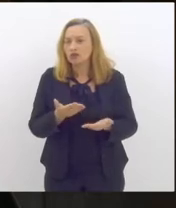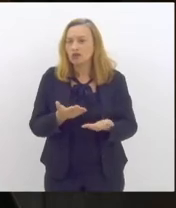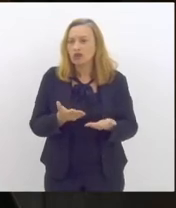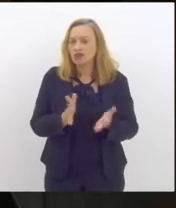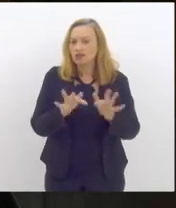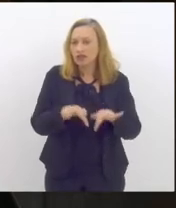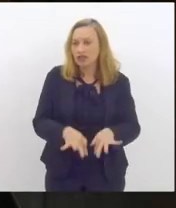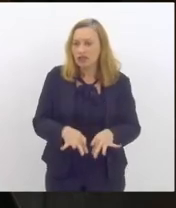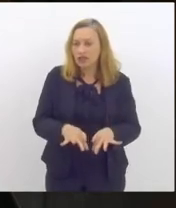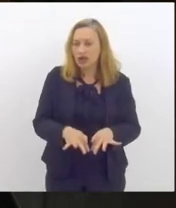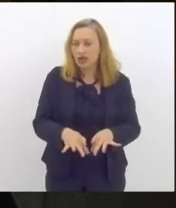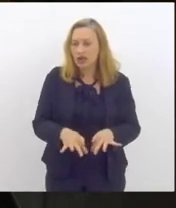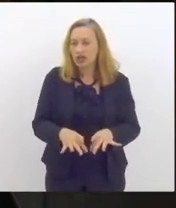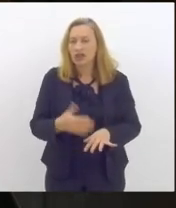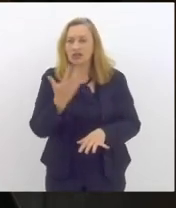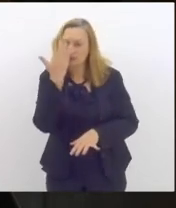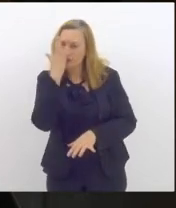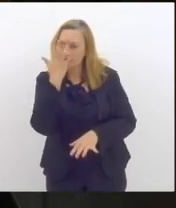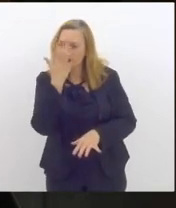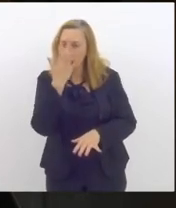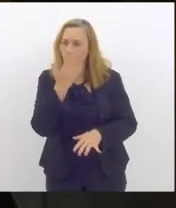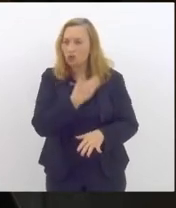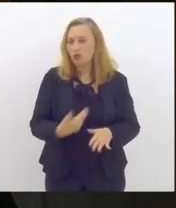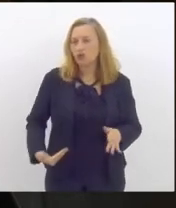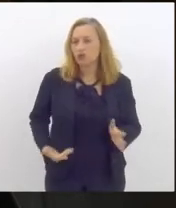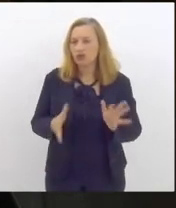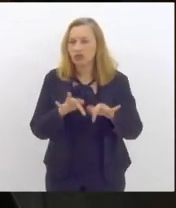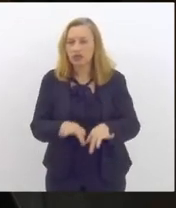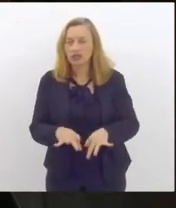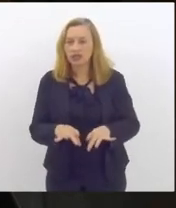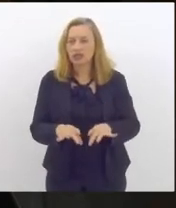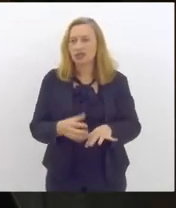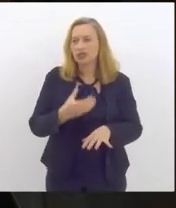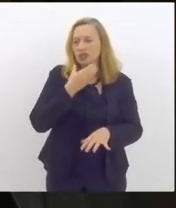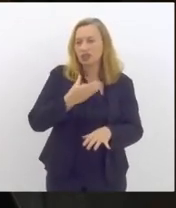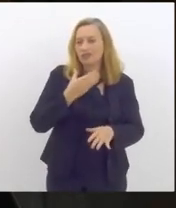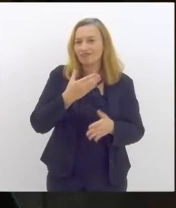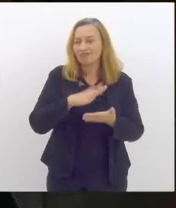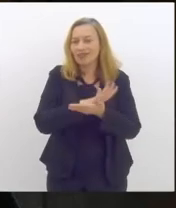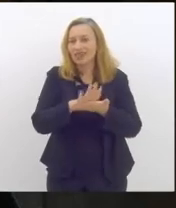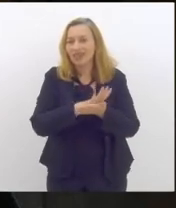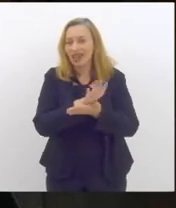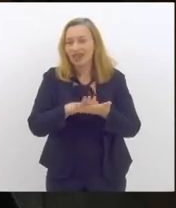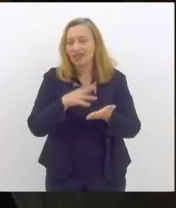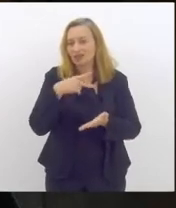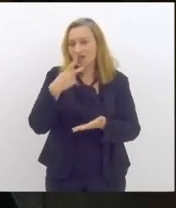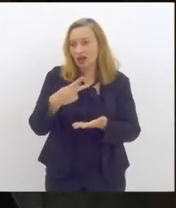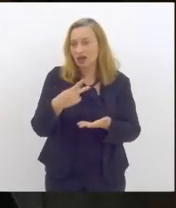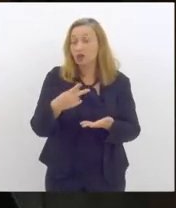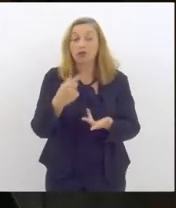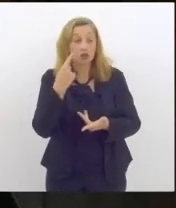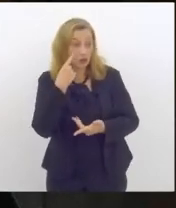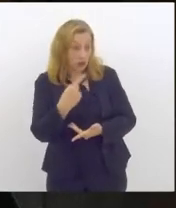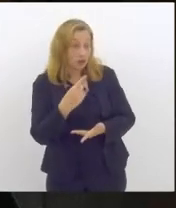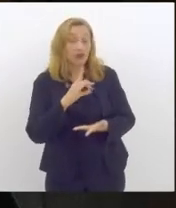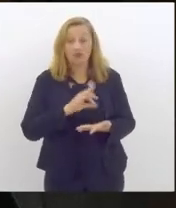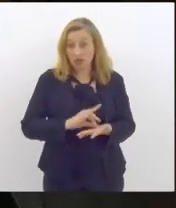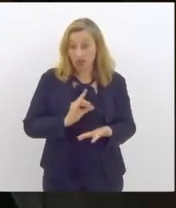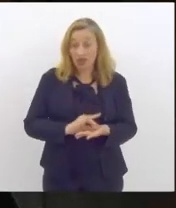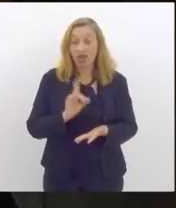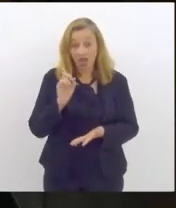governo termina em dezembro e até agora não tem nada desenhado o que está se desenhando na verdade